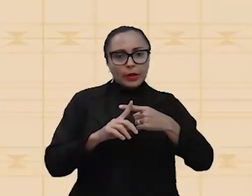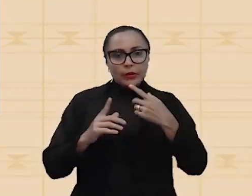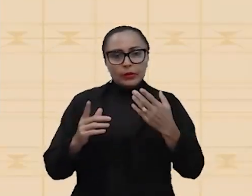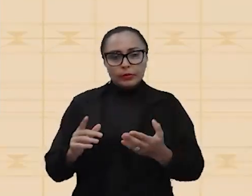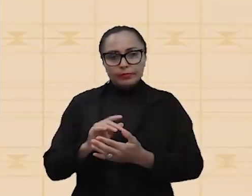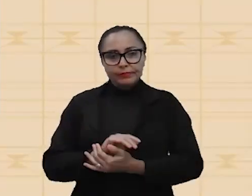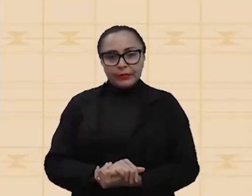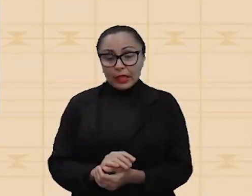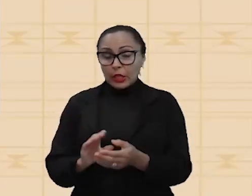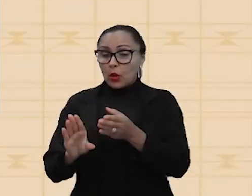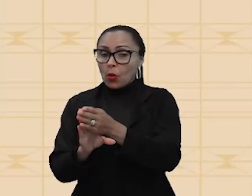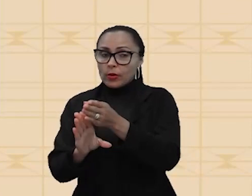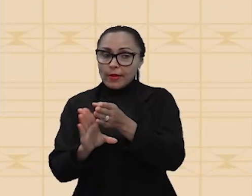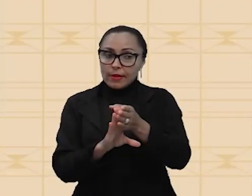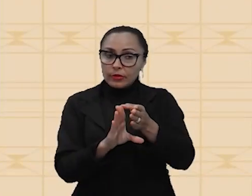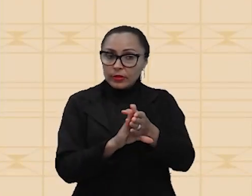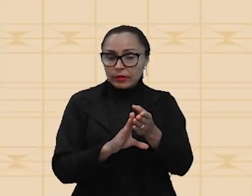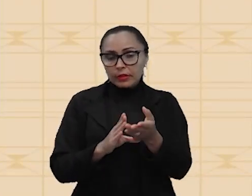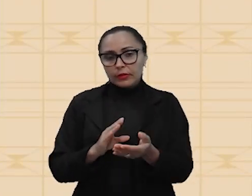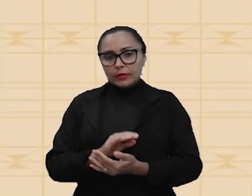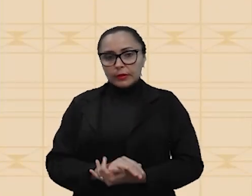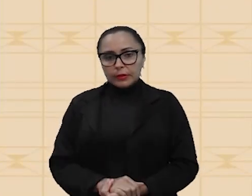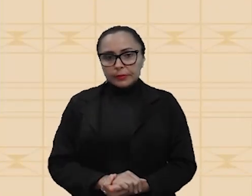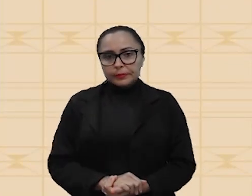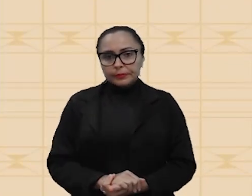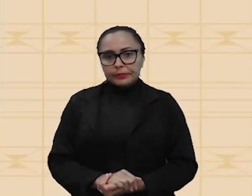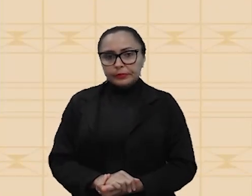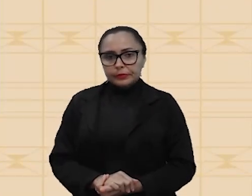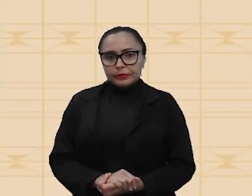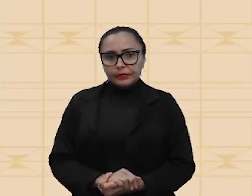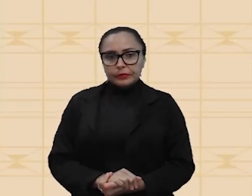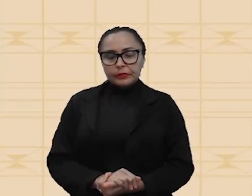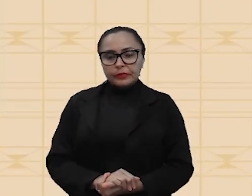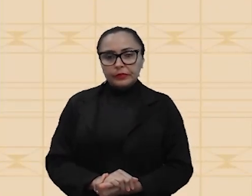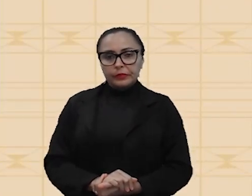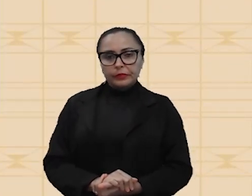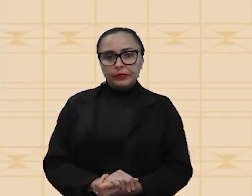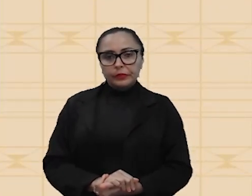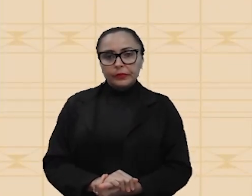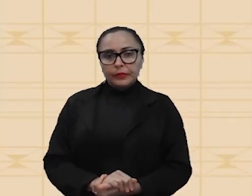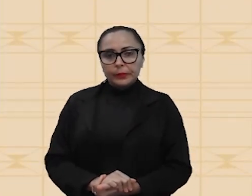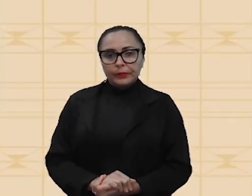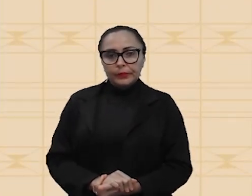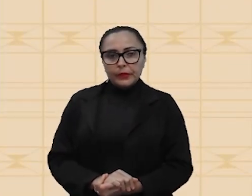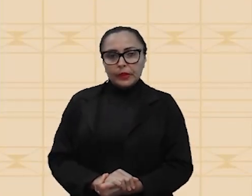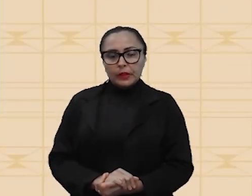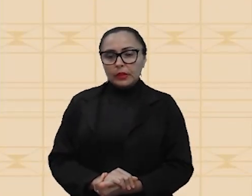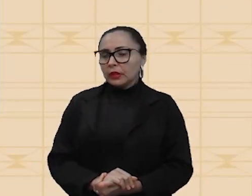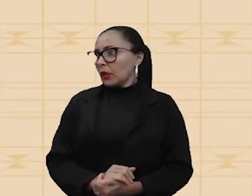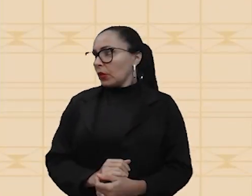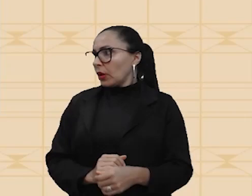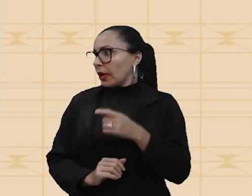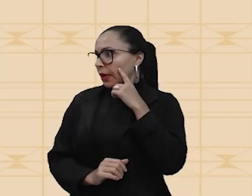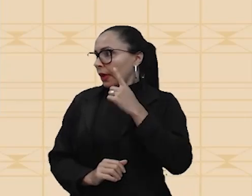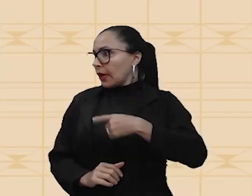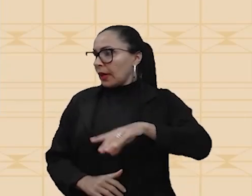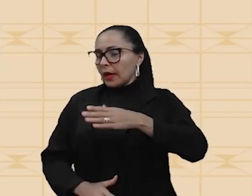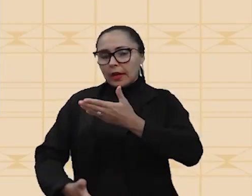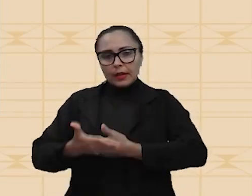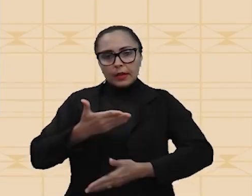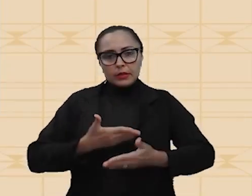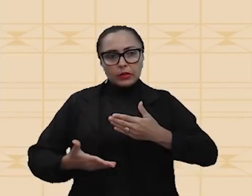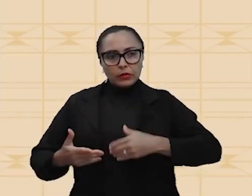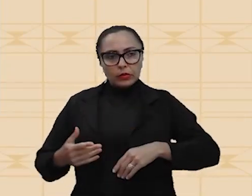da corrente do circuito. E quando a gente está falando desse circuito, o rendimento vai ser a relação da energia útil, ou seja, aquilo que